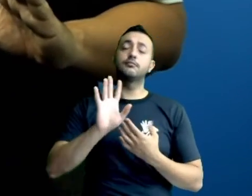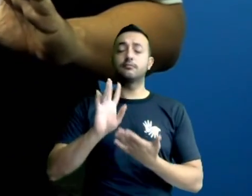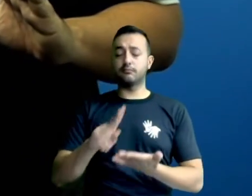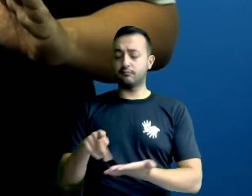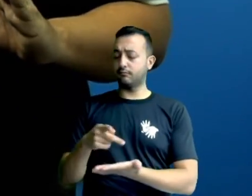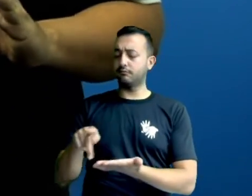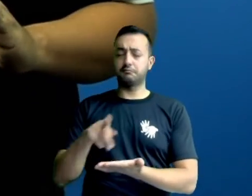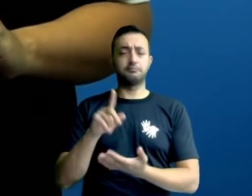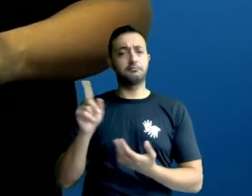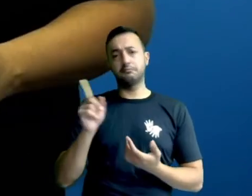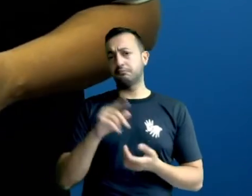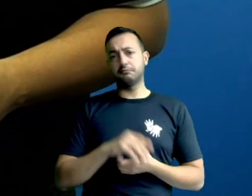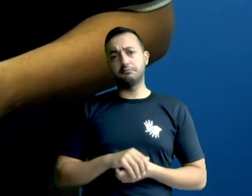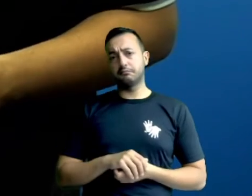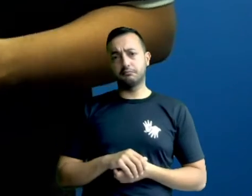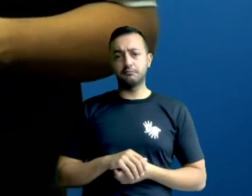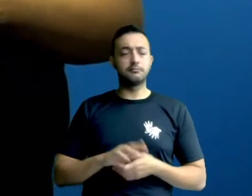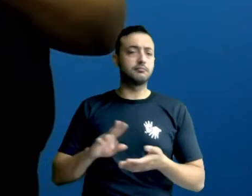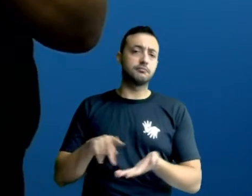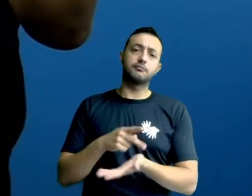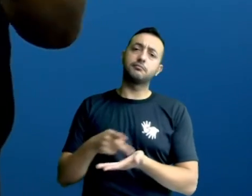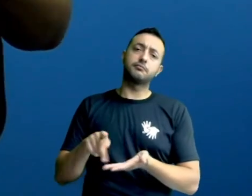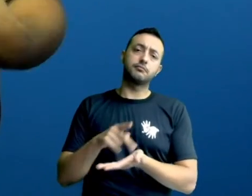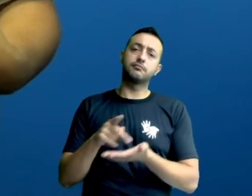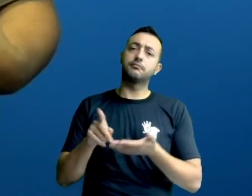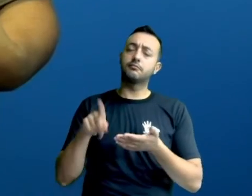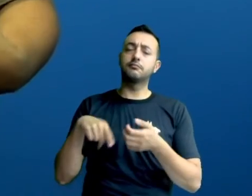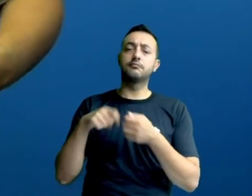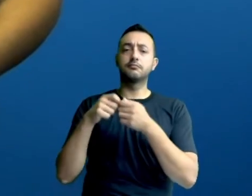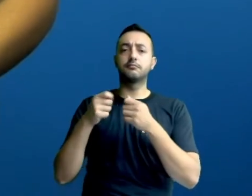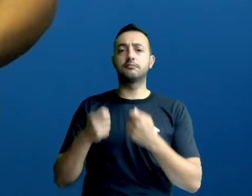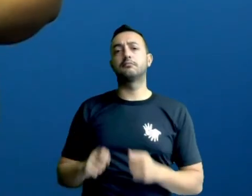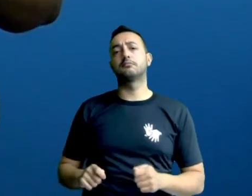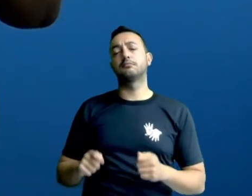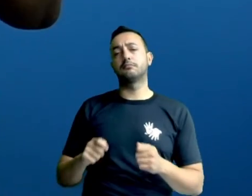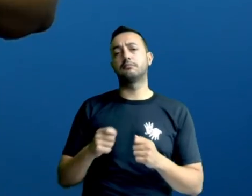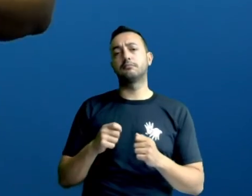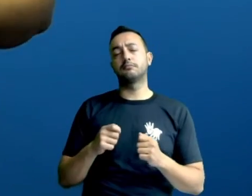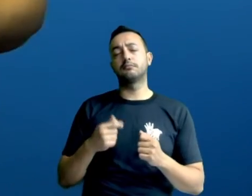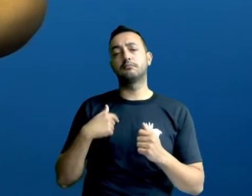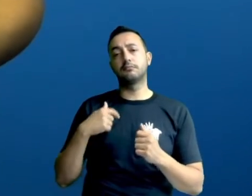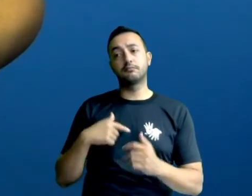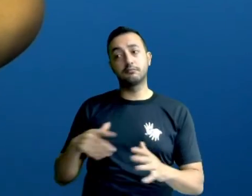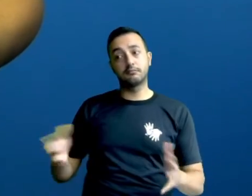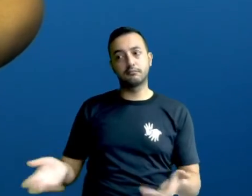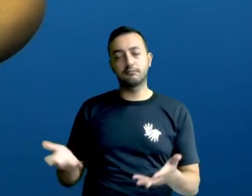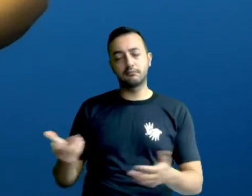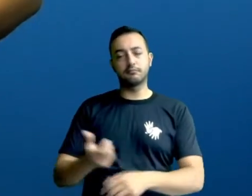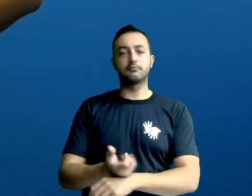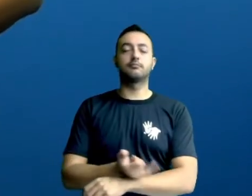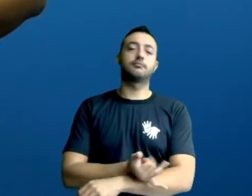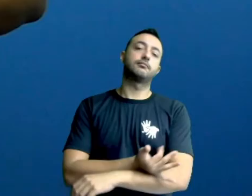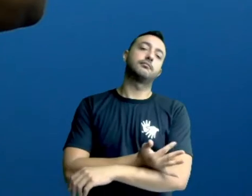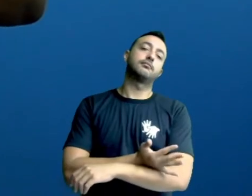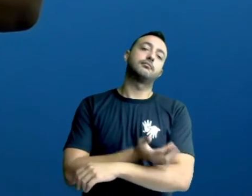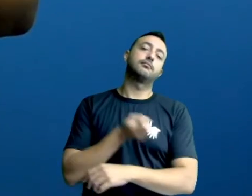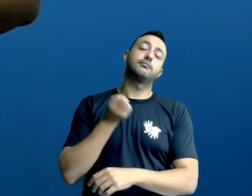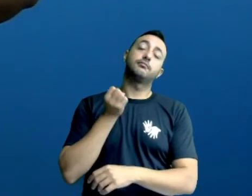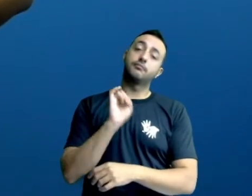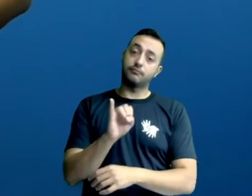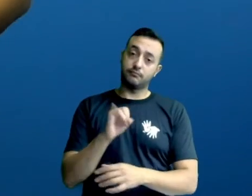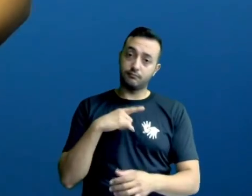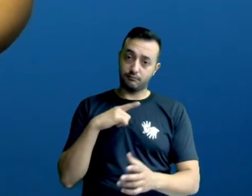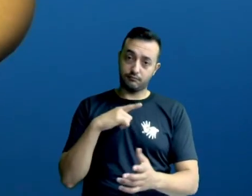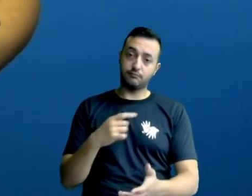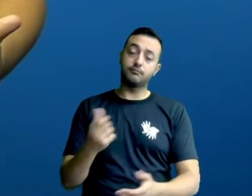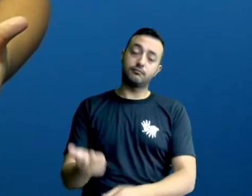não. Uma poesia é aquela produção artística que eu provoco emoções. E se eu estou